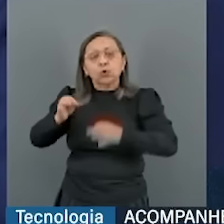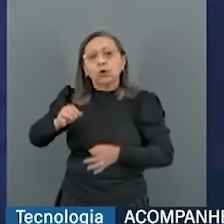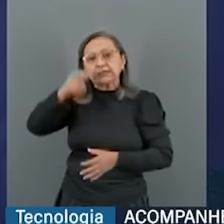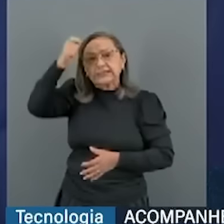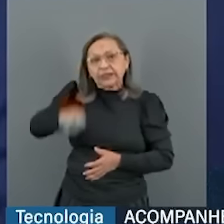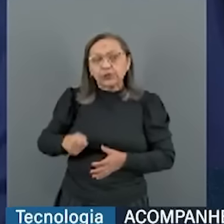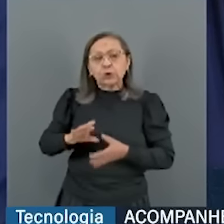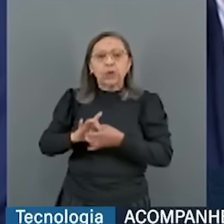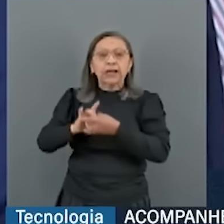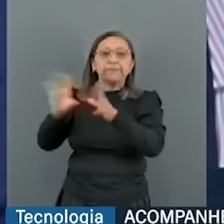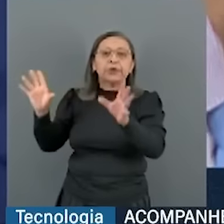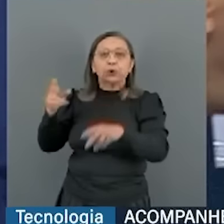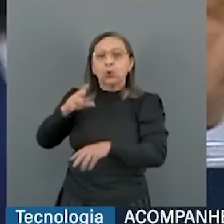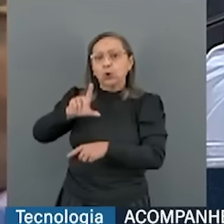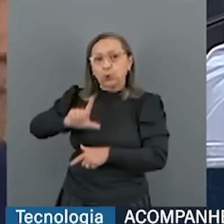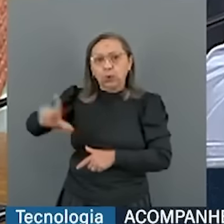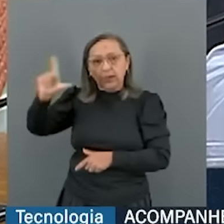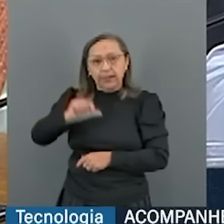sexta,